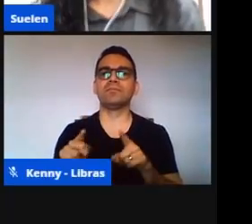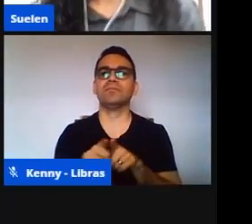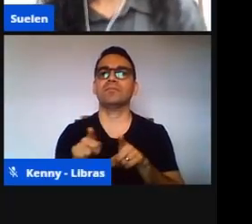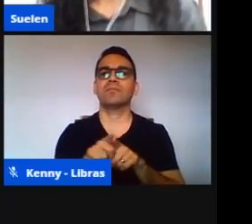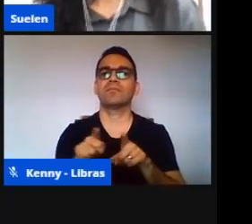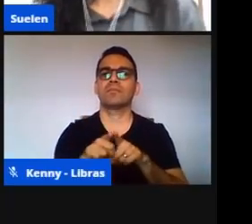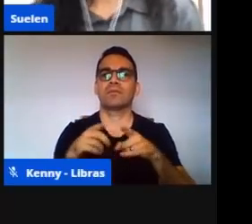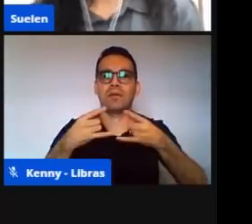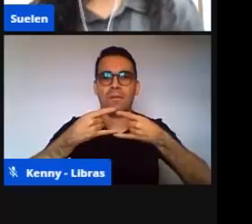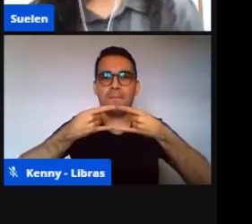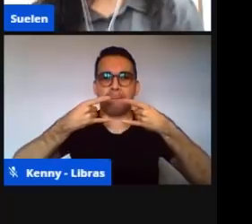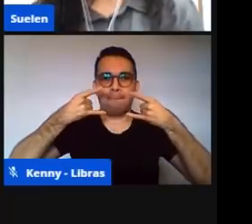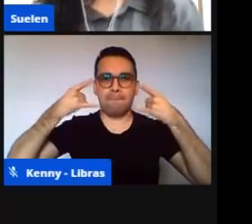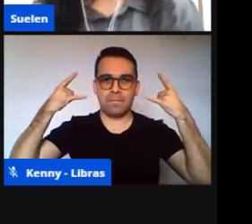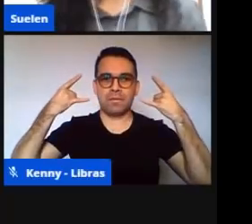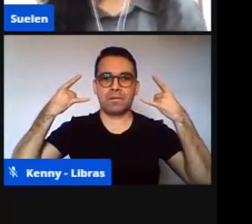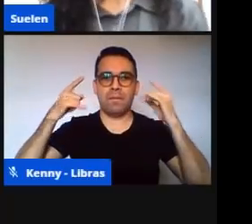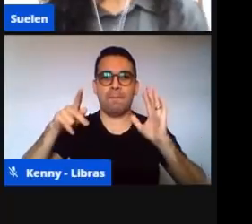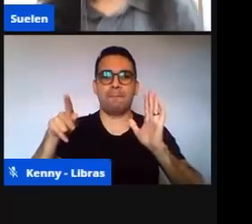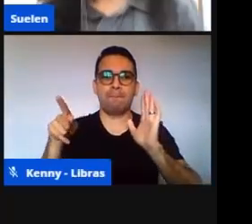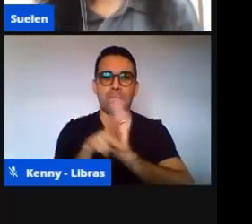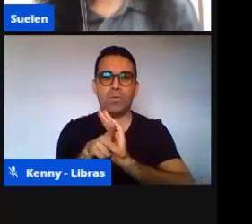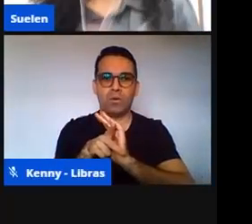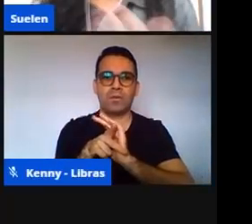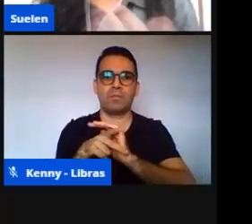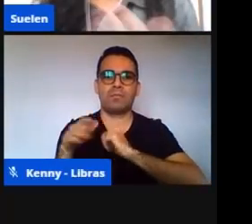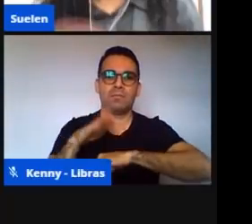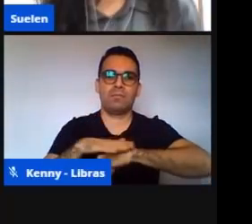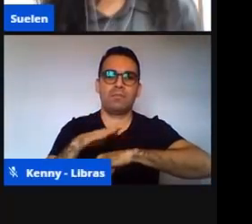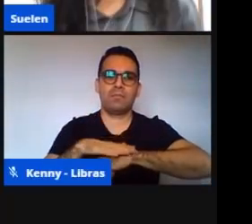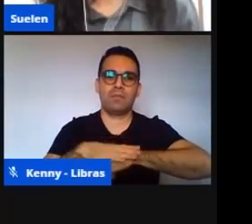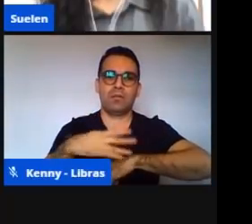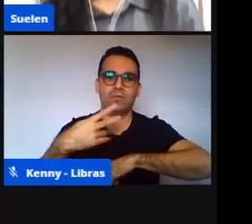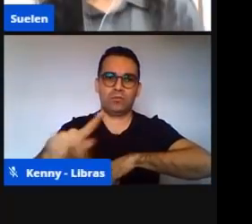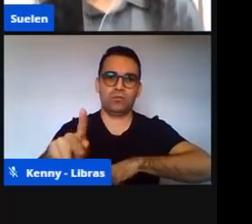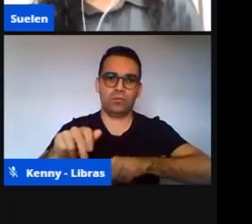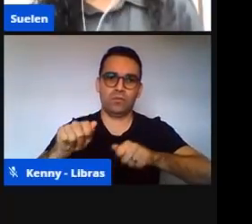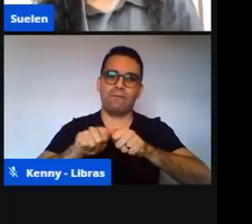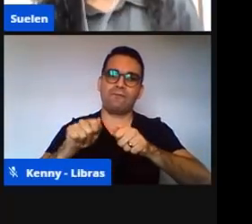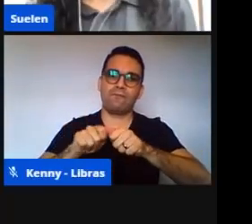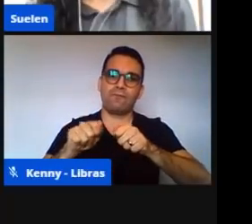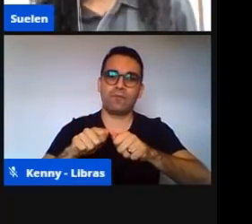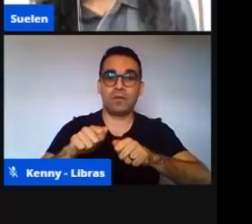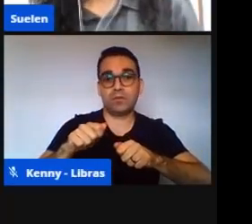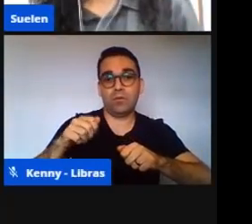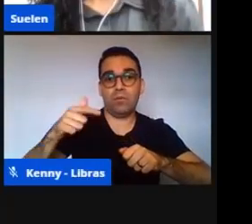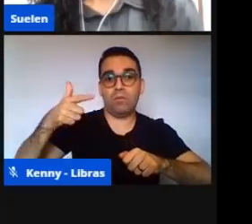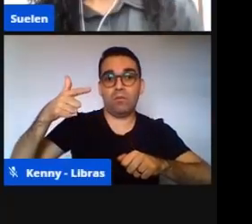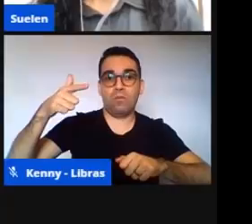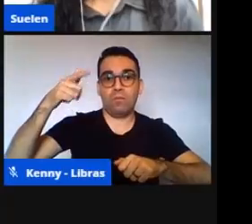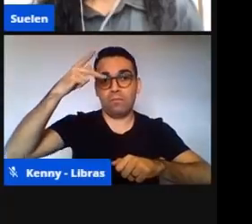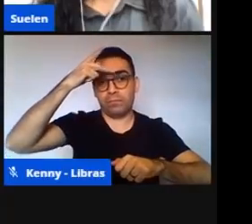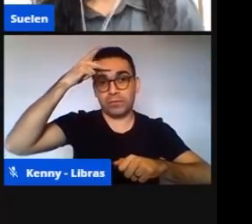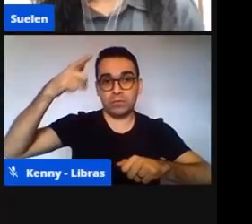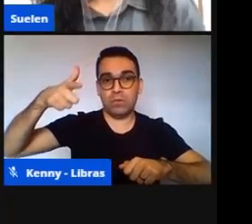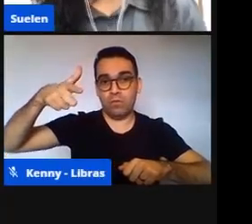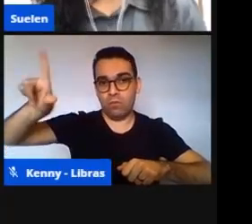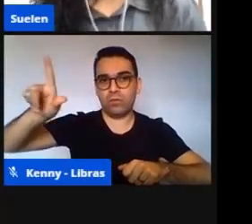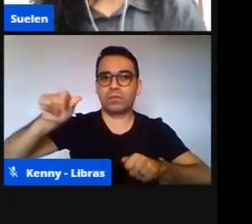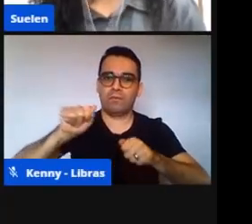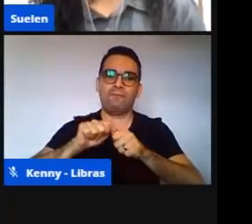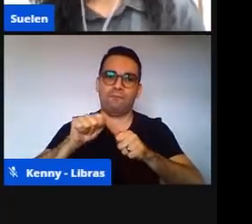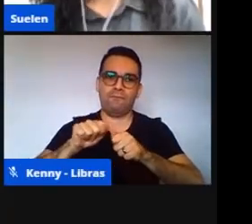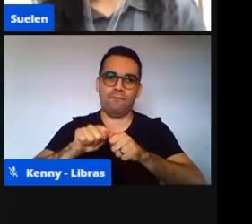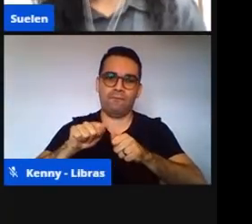artesanais, né, que são as máscaras de pano, que vocês já devem ter visto e devem estar habituadas já à